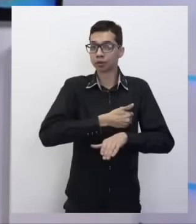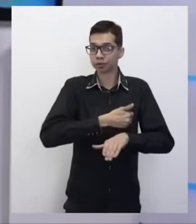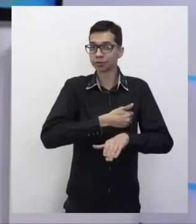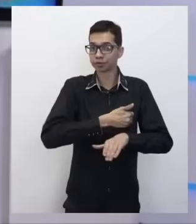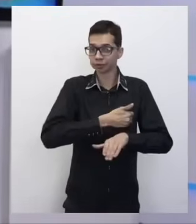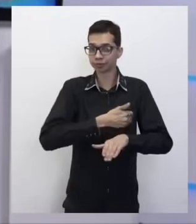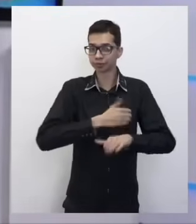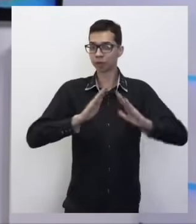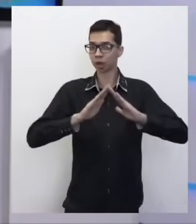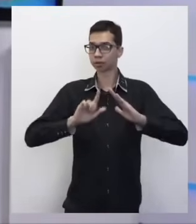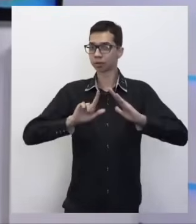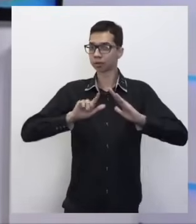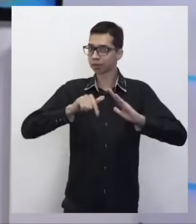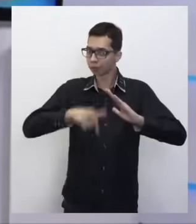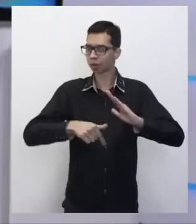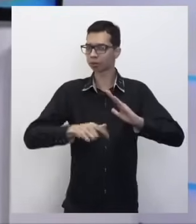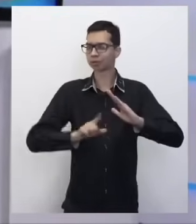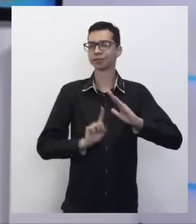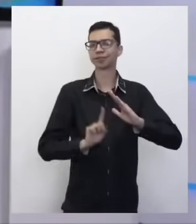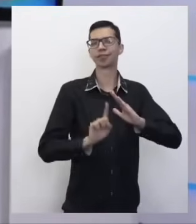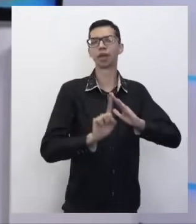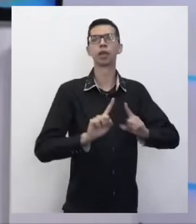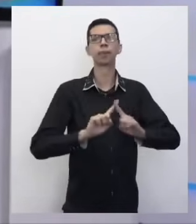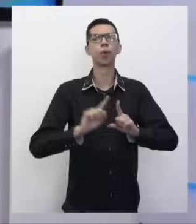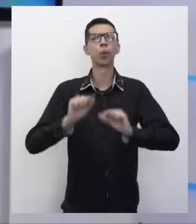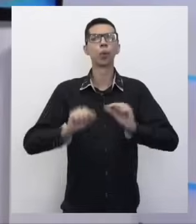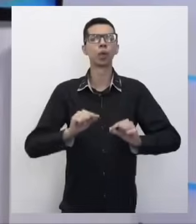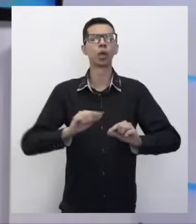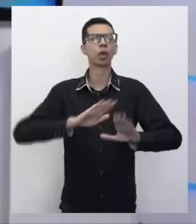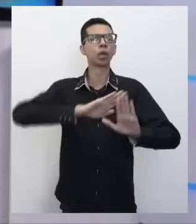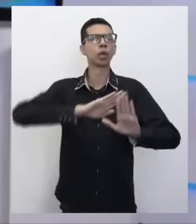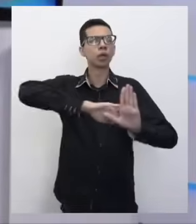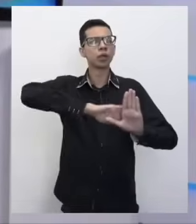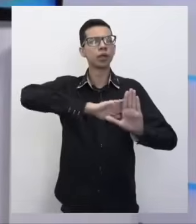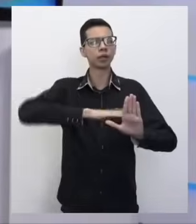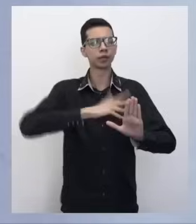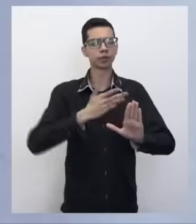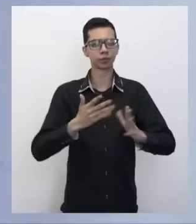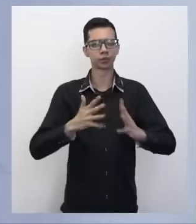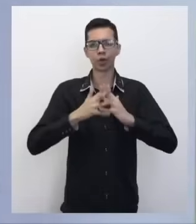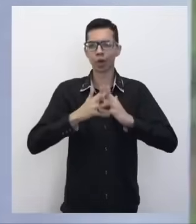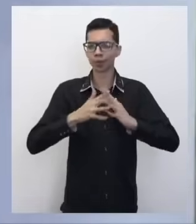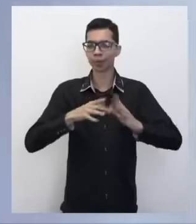parece simples para a gente, está o trabalho complexo de uma equipe muito especializada.